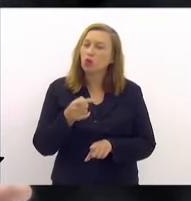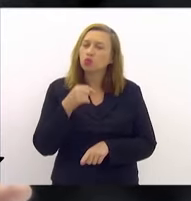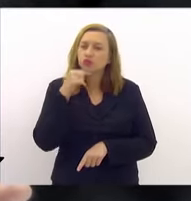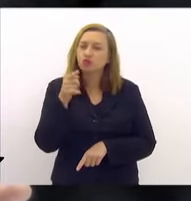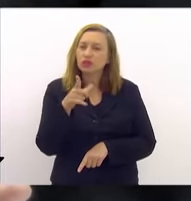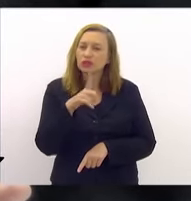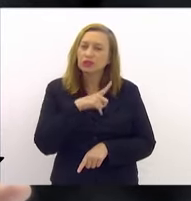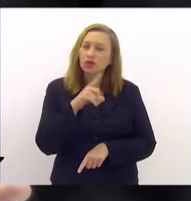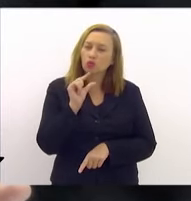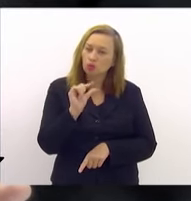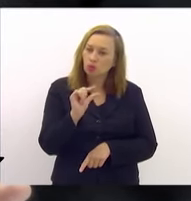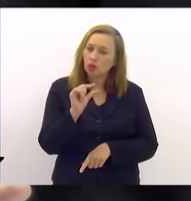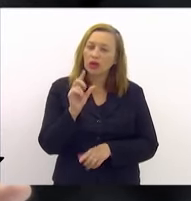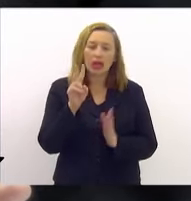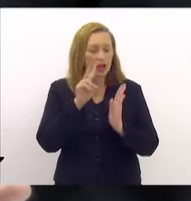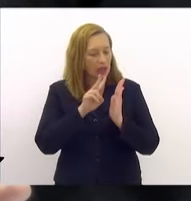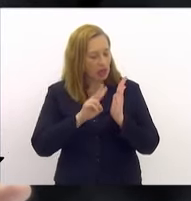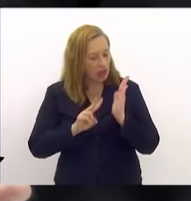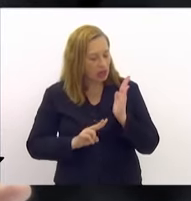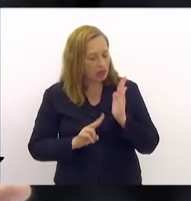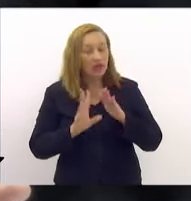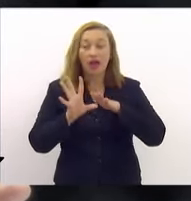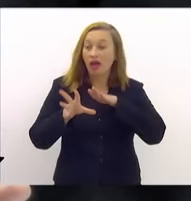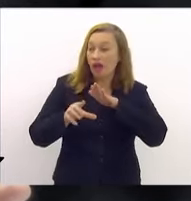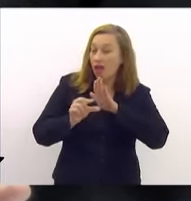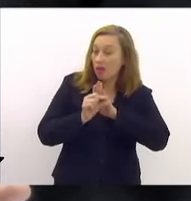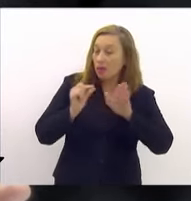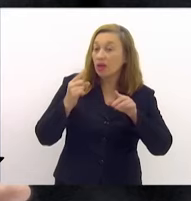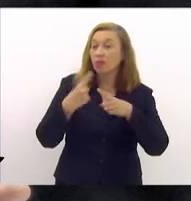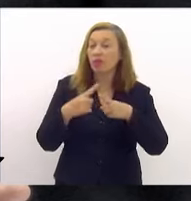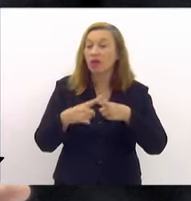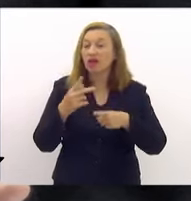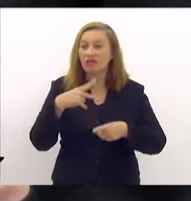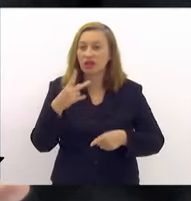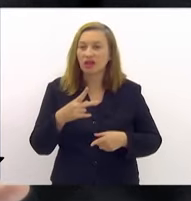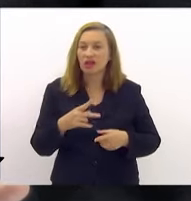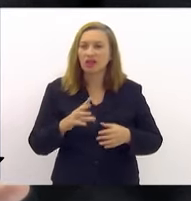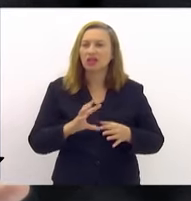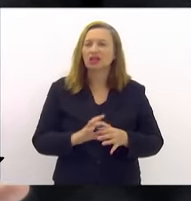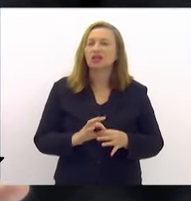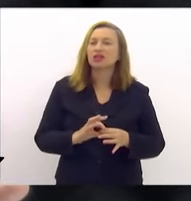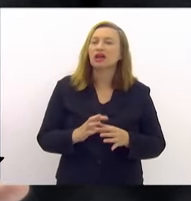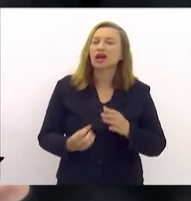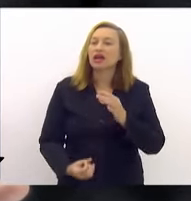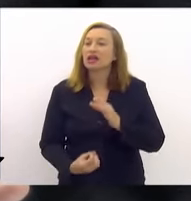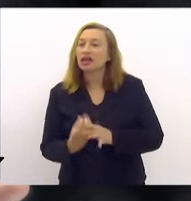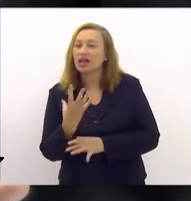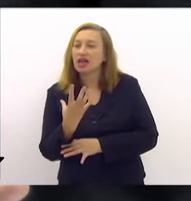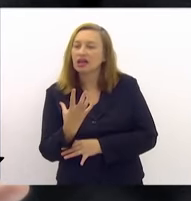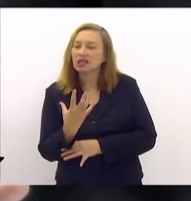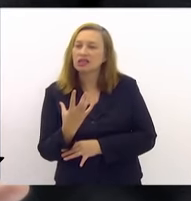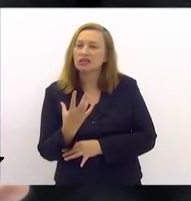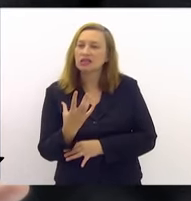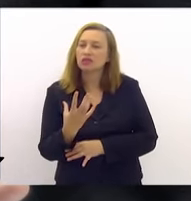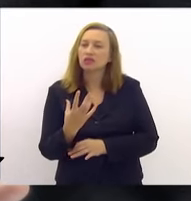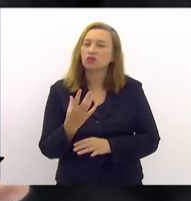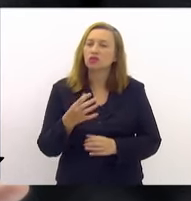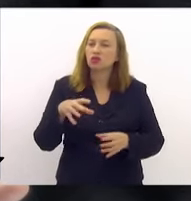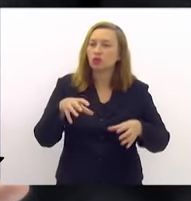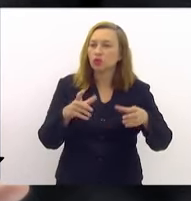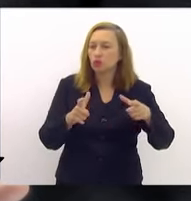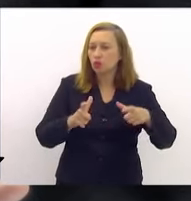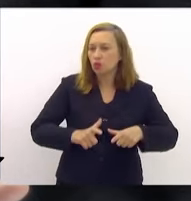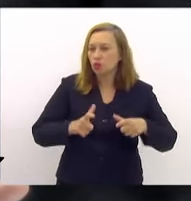dúvida, né, lendo principalmente a ementa, porque ela diz assim, dispõe sobre a instalação de pontos de apoio